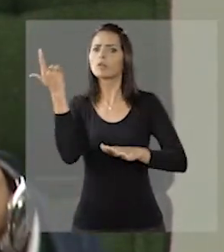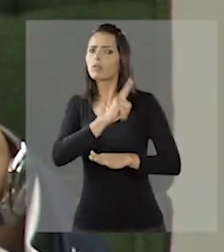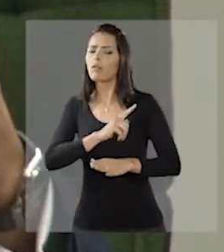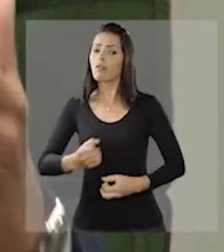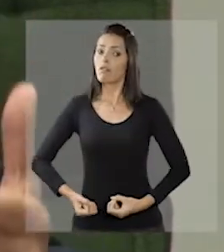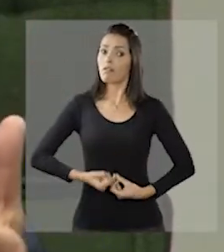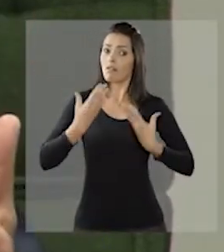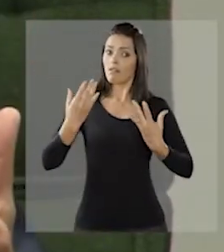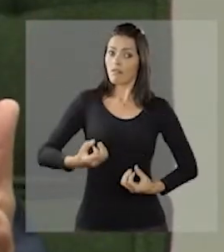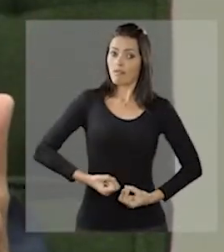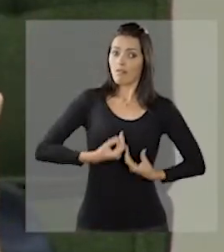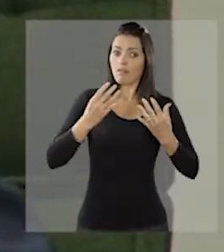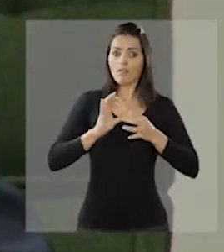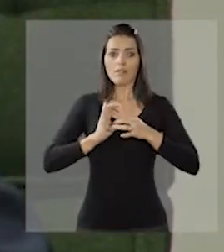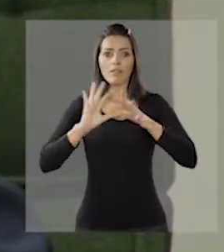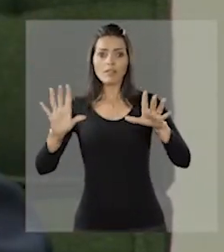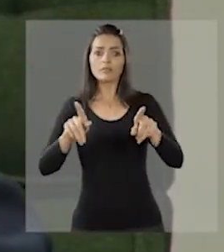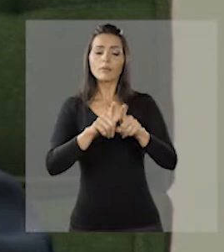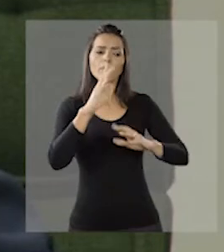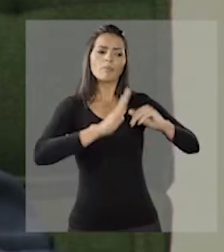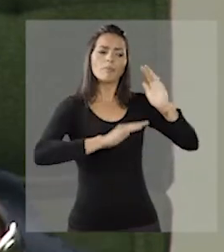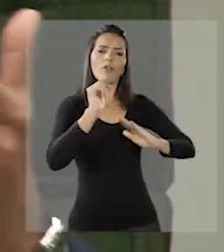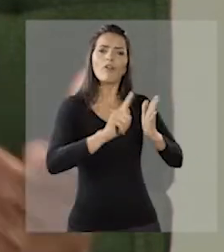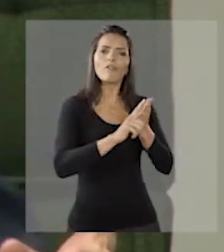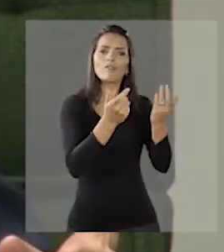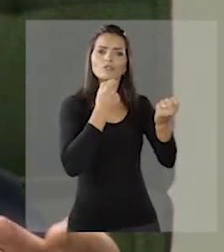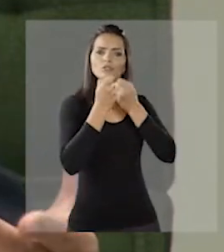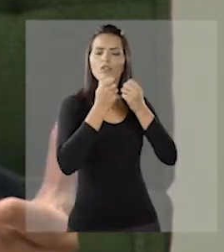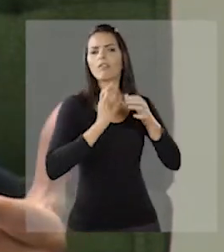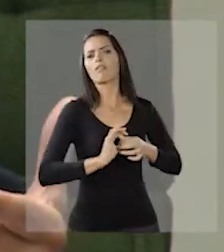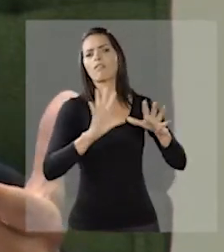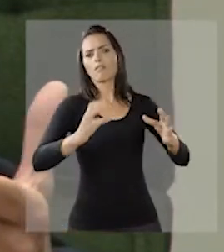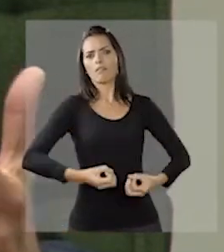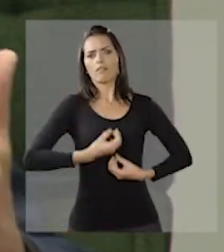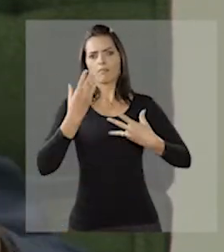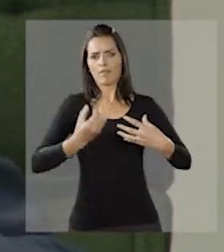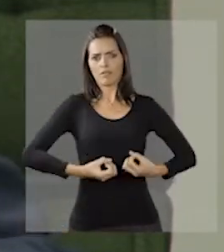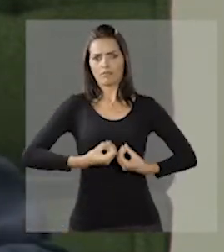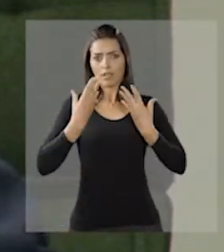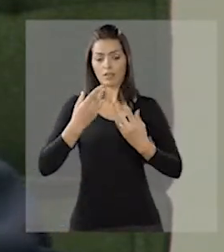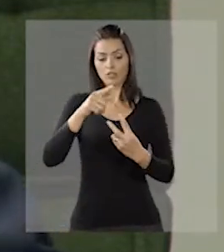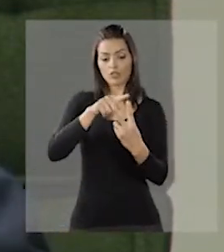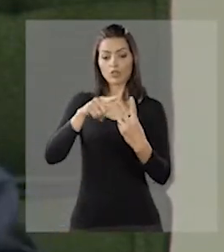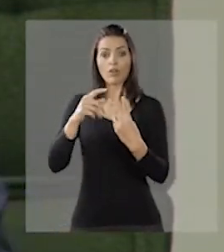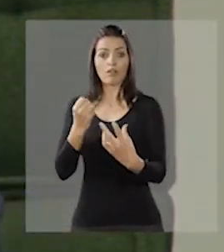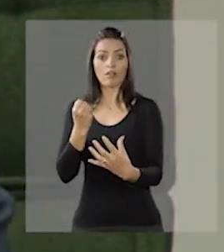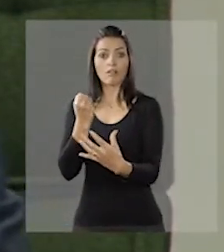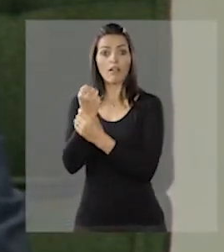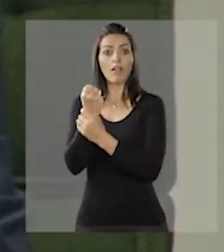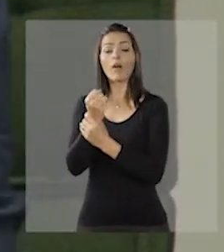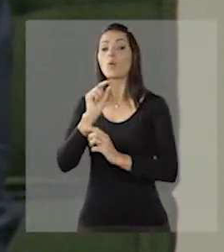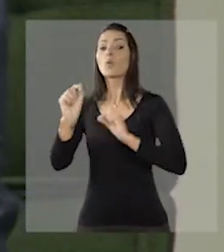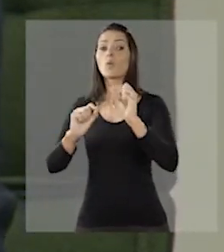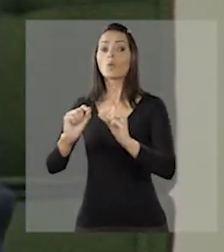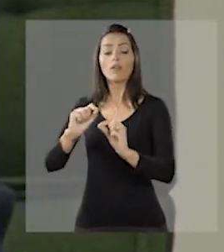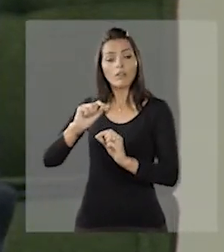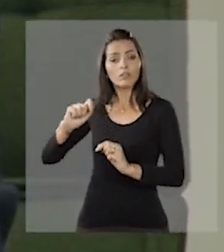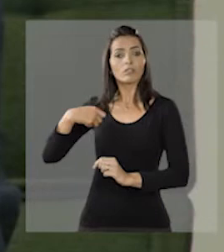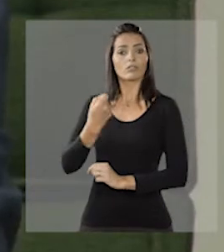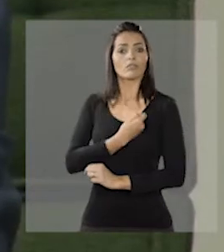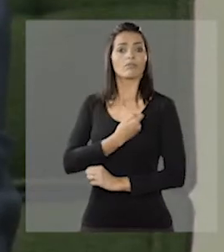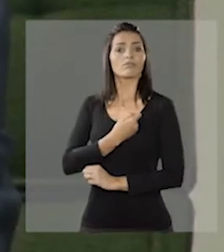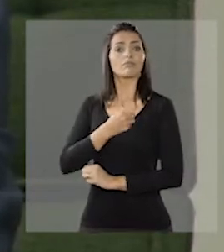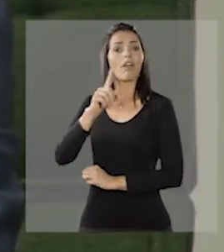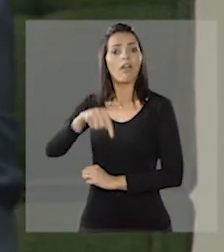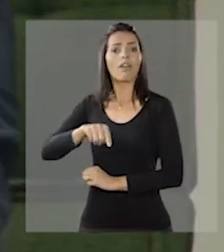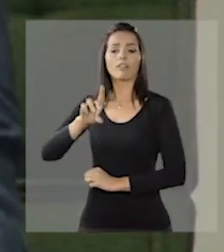possibilidade de liberdade de expressão e pela liberdade de imprensa, né? Dois fatores garantidores, inclusive,